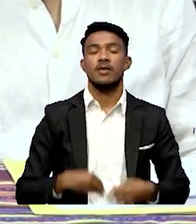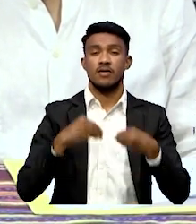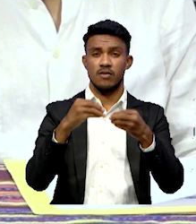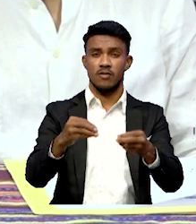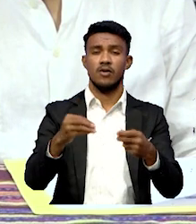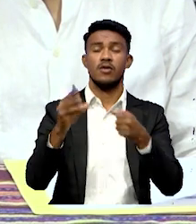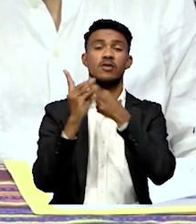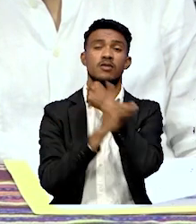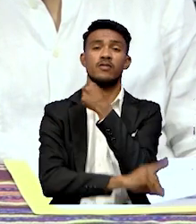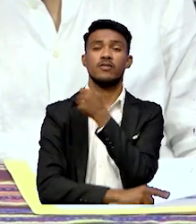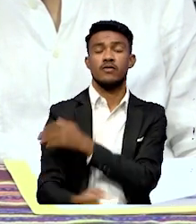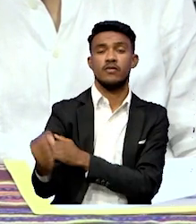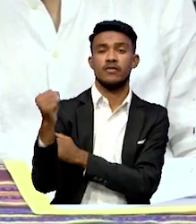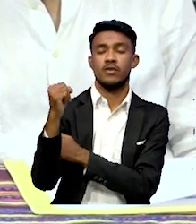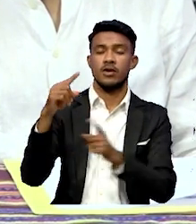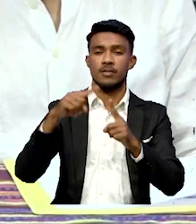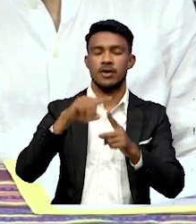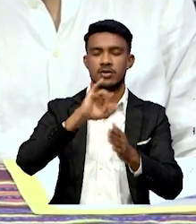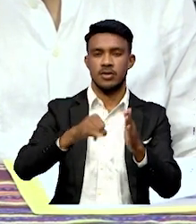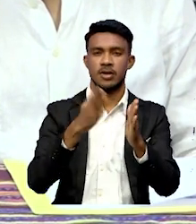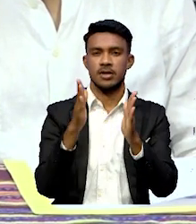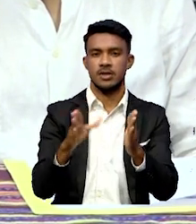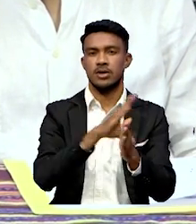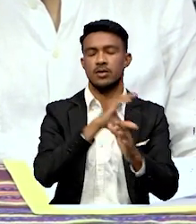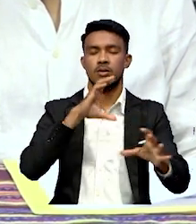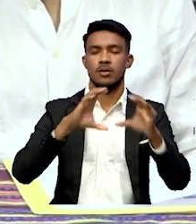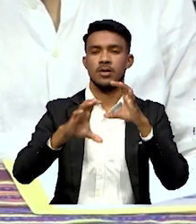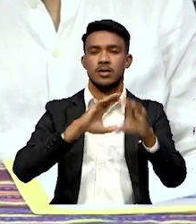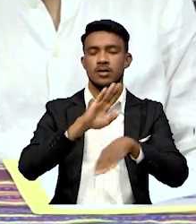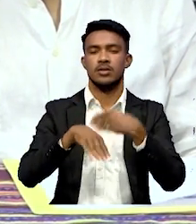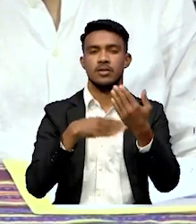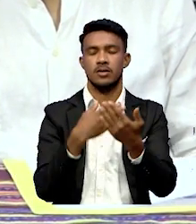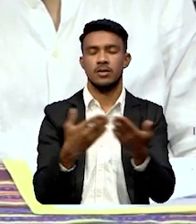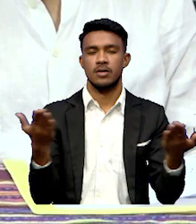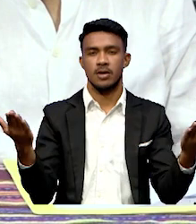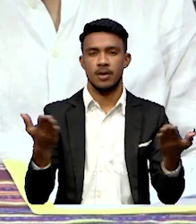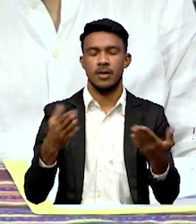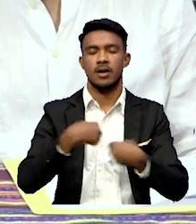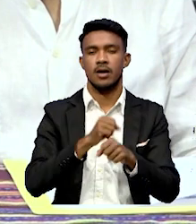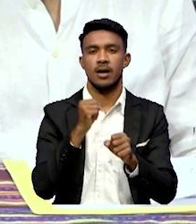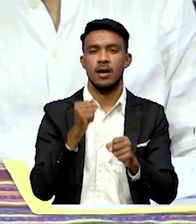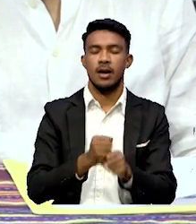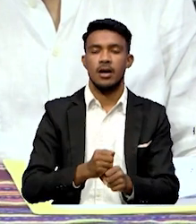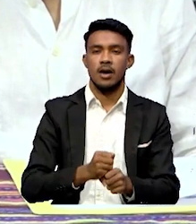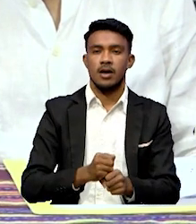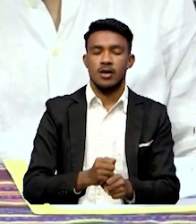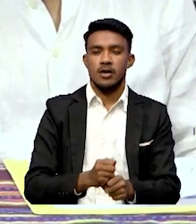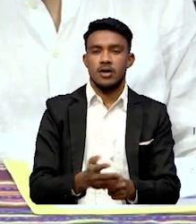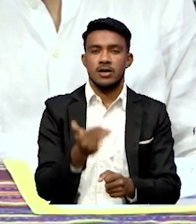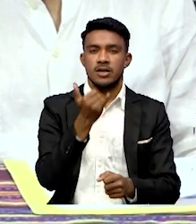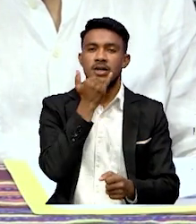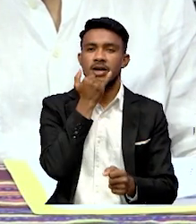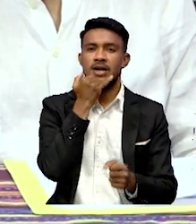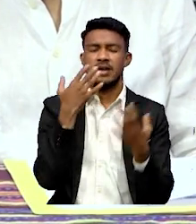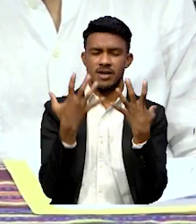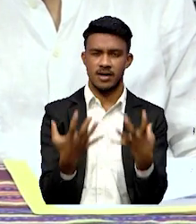forte para jornalista, no meio de comunicação social, nebe comete infração grave. A